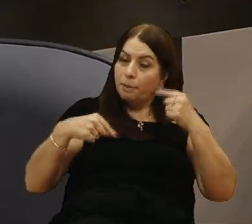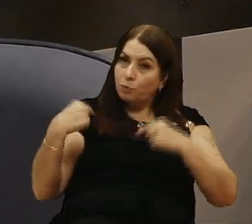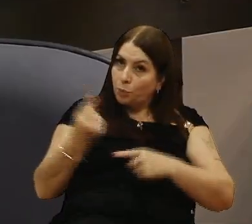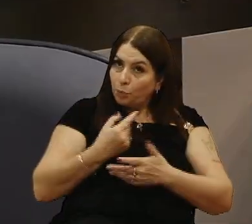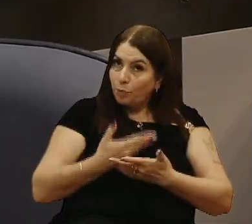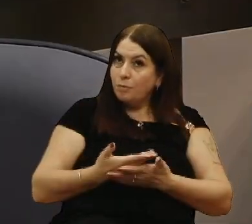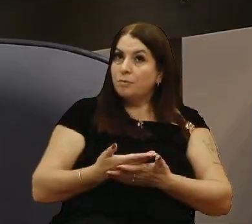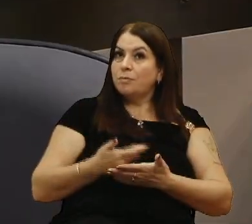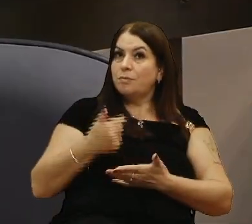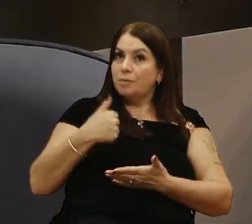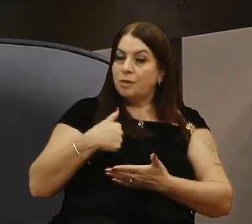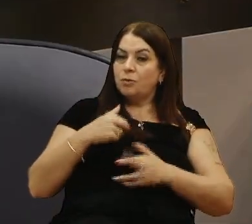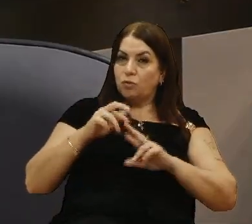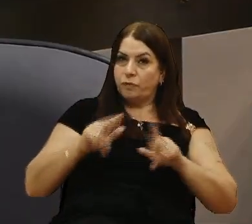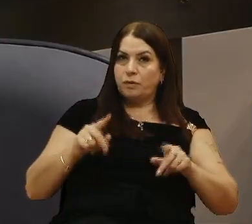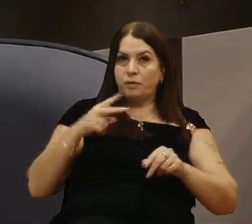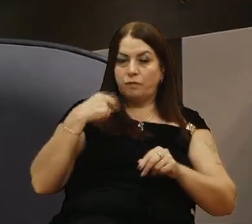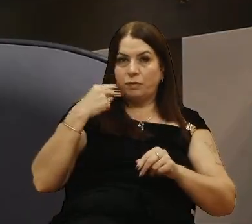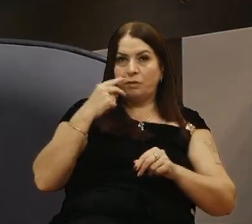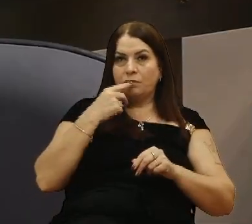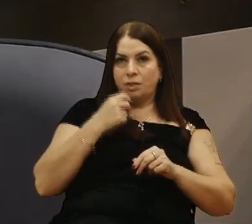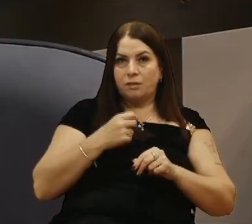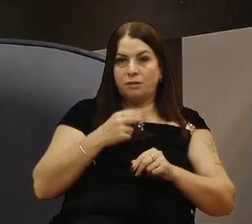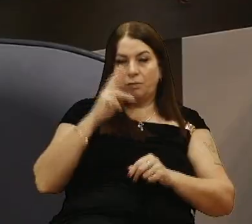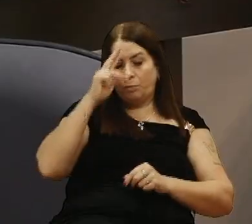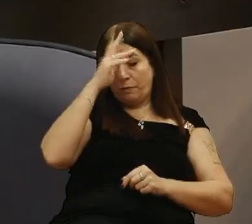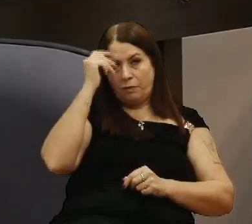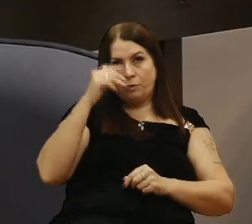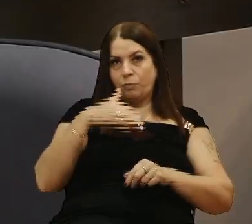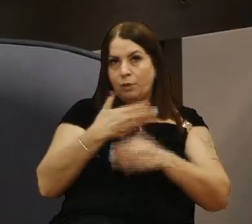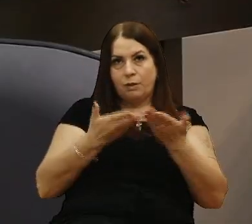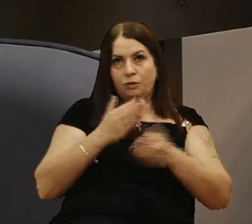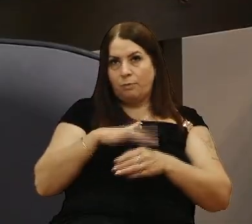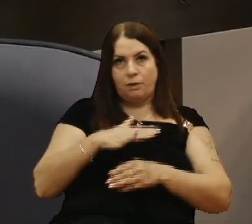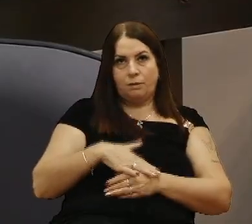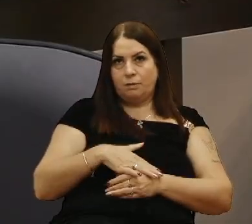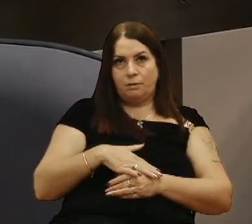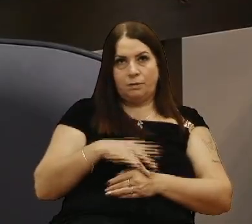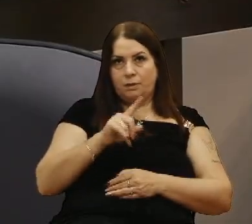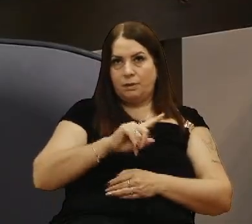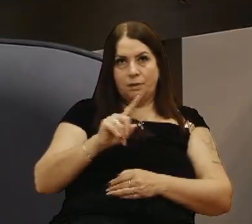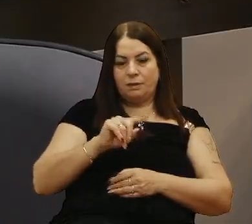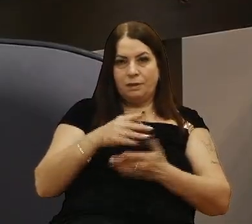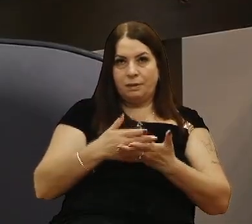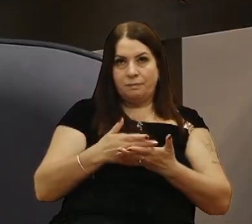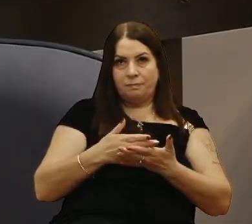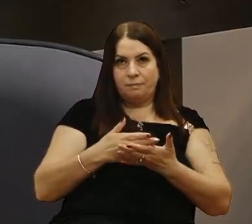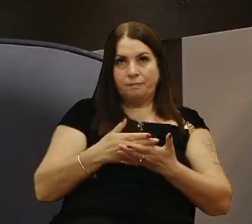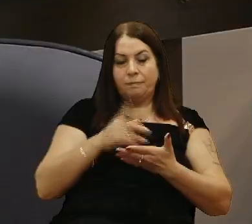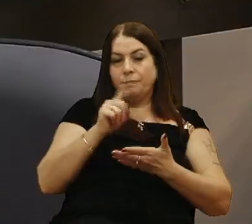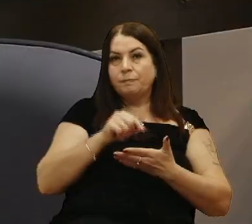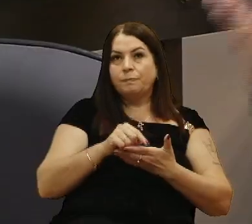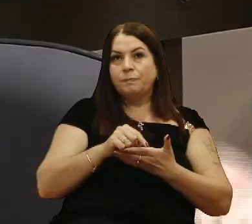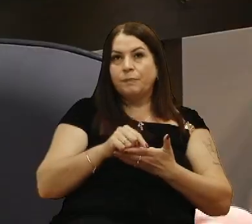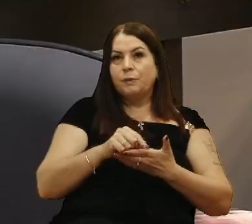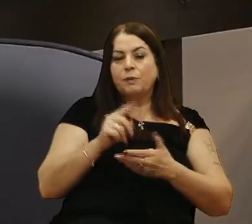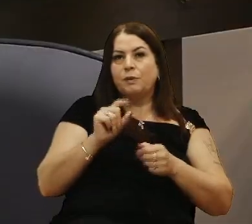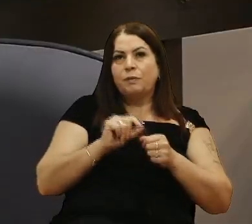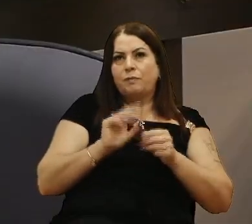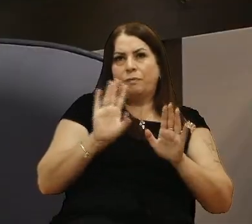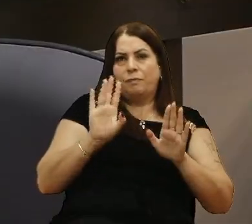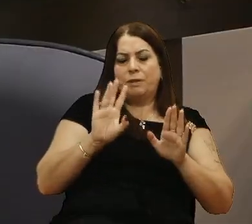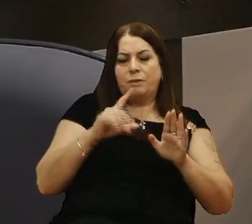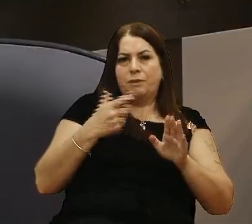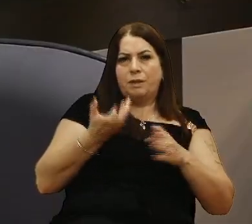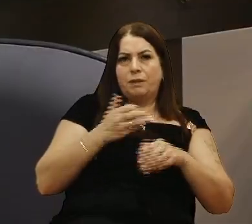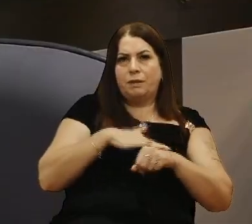nós. Eu, diferente da vereadora Rose, falou que o prefeito não atende mais, ele não me atende também há um bom tempo, mas não é que eu nem faço questão que ele me